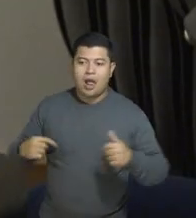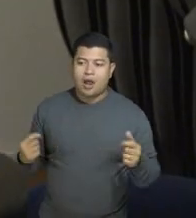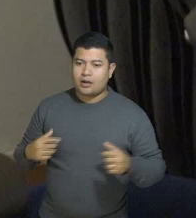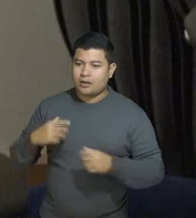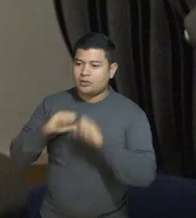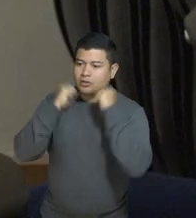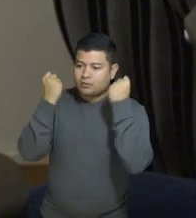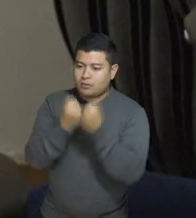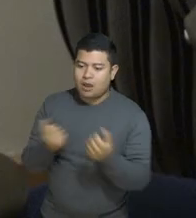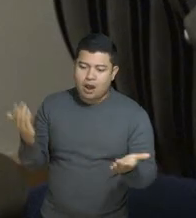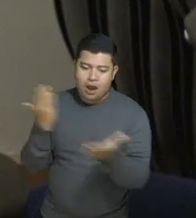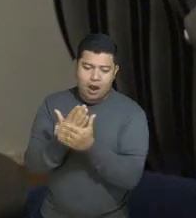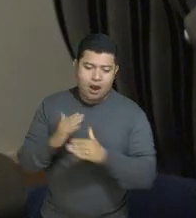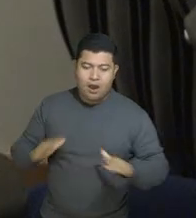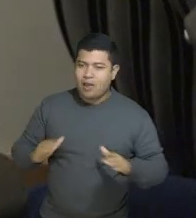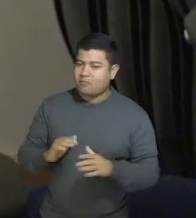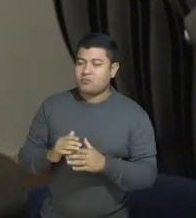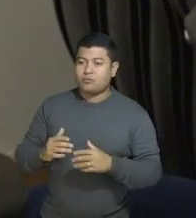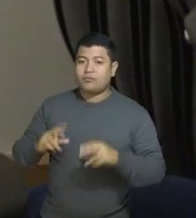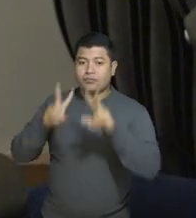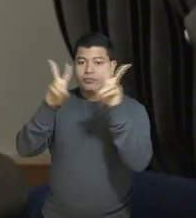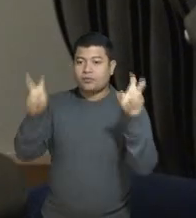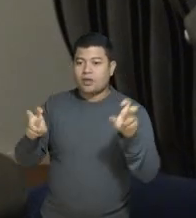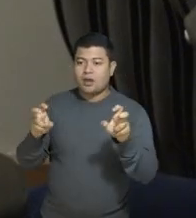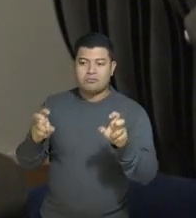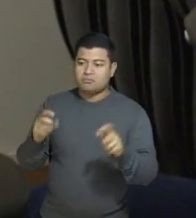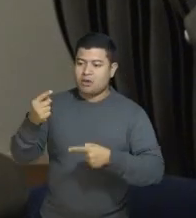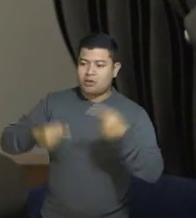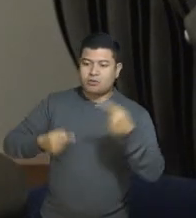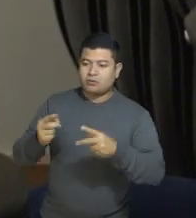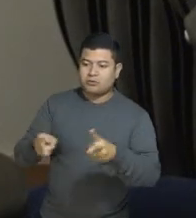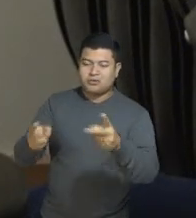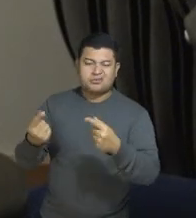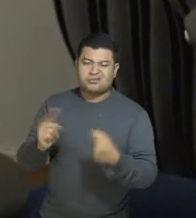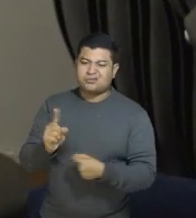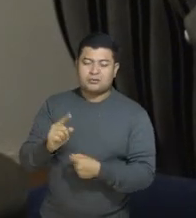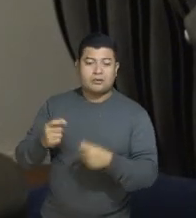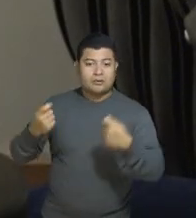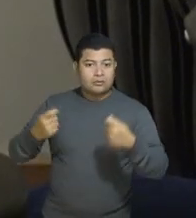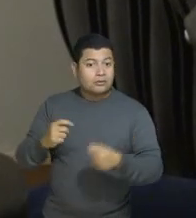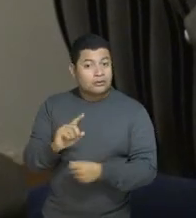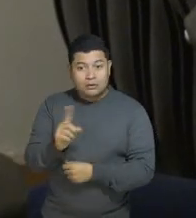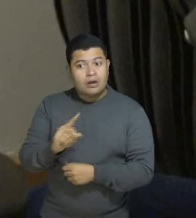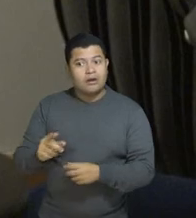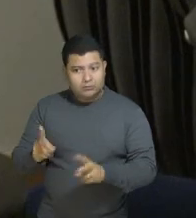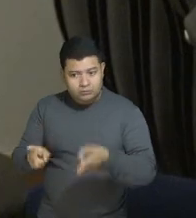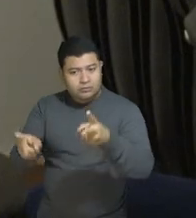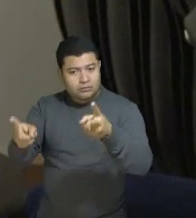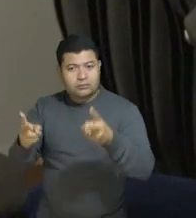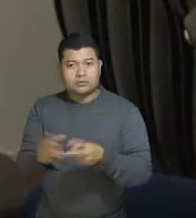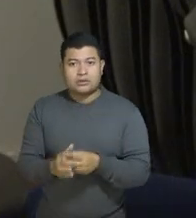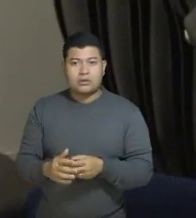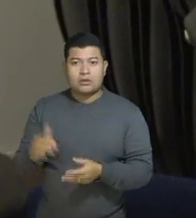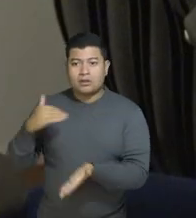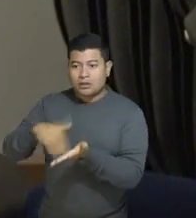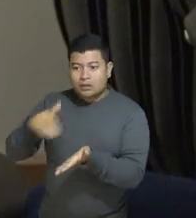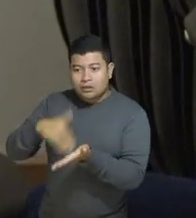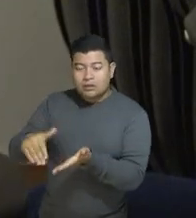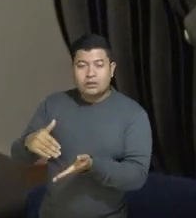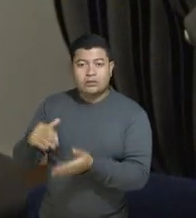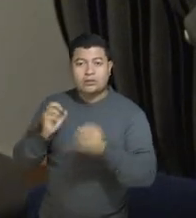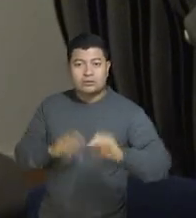esse conhecimento, esses documentos estão acumulados. Vão divulgar, Secretaria de Educação, divulga esse